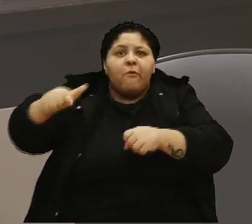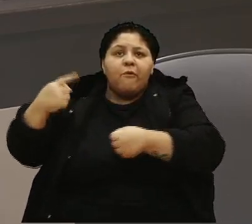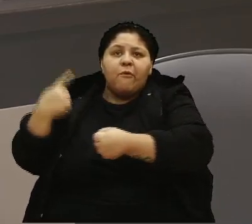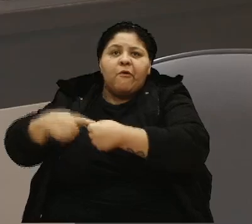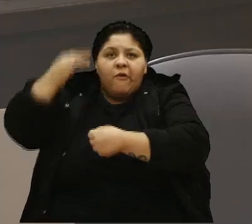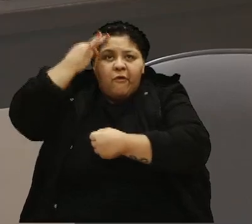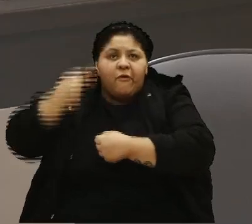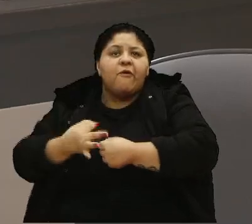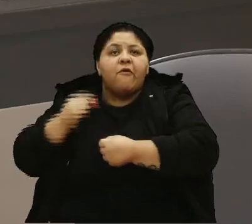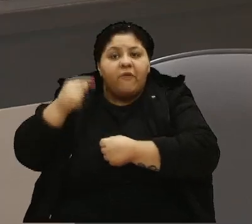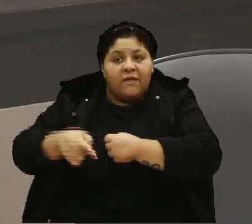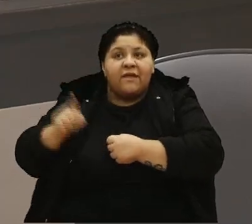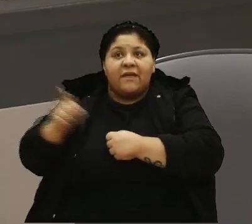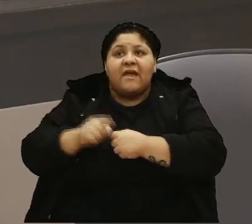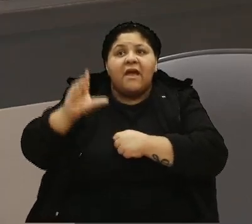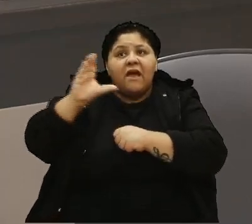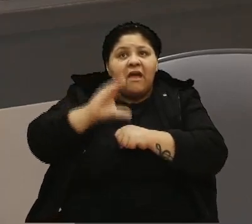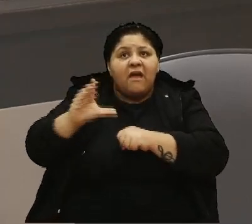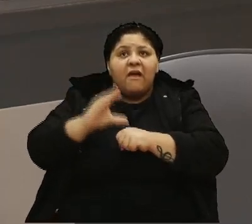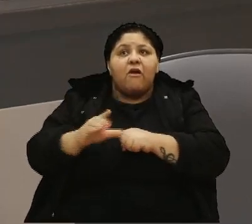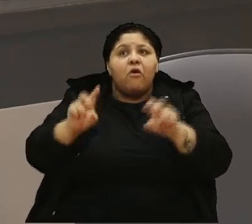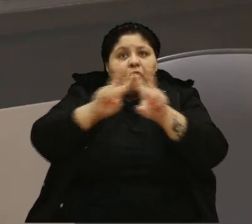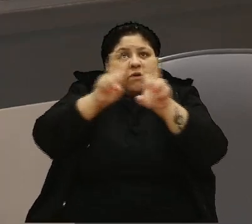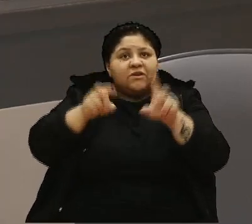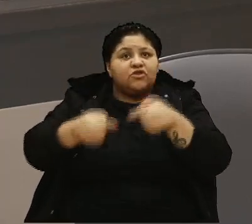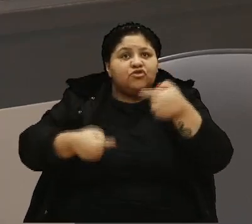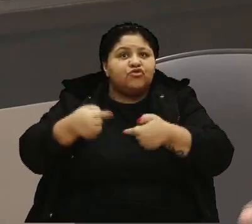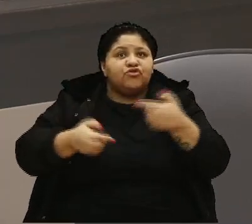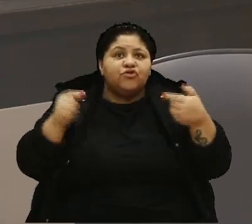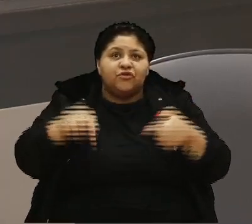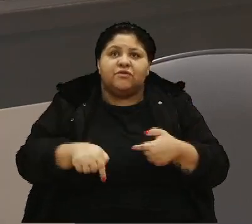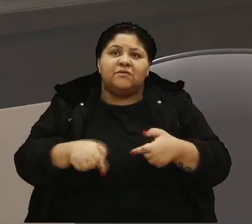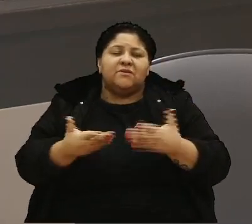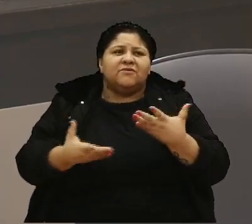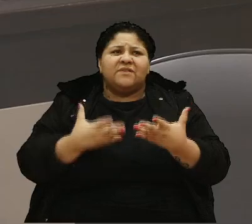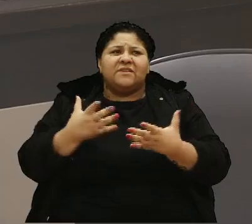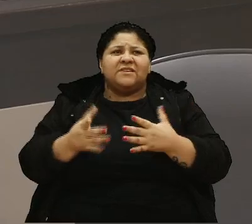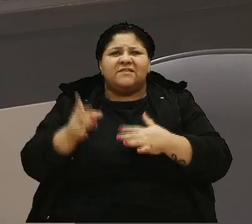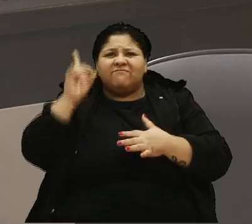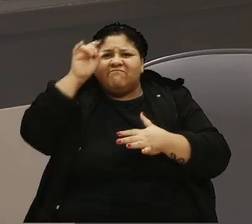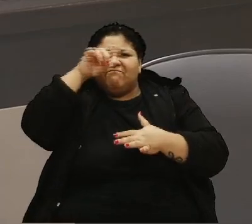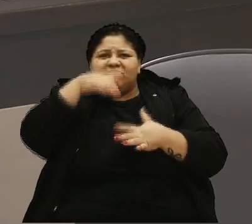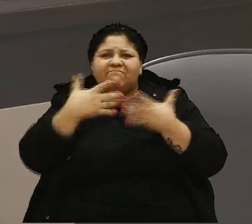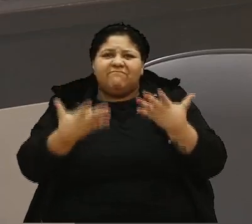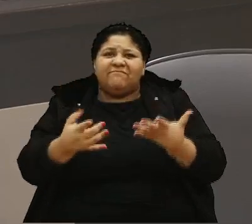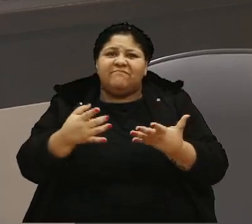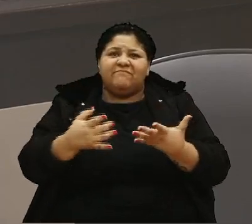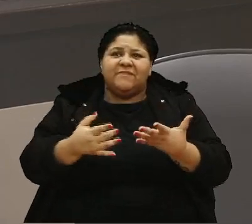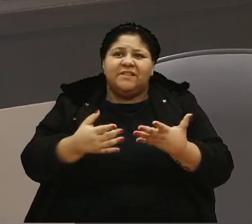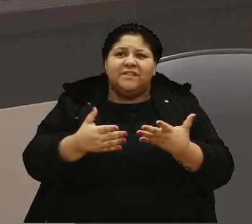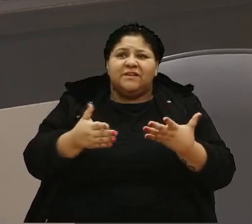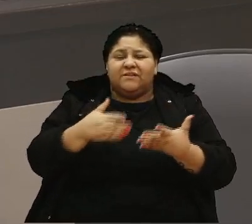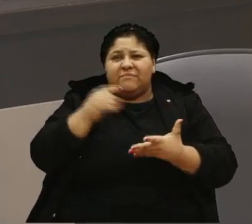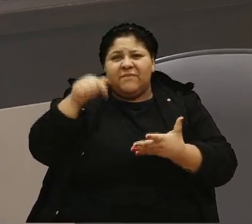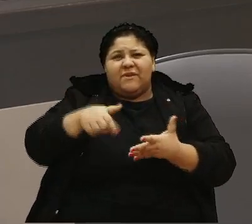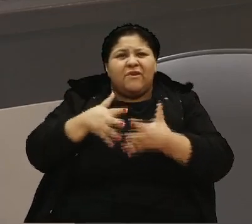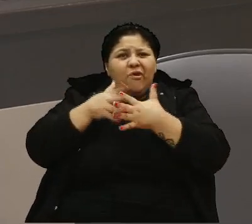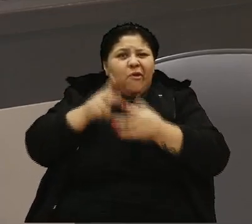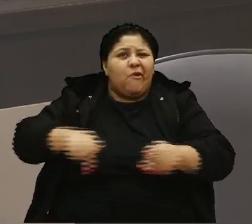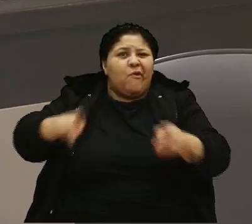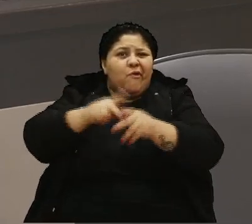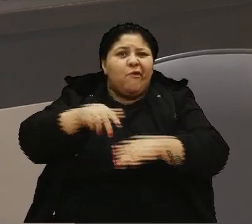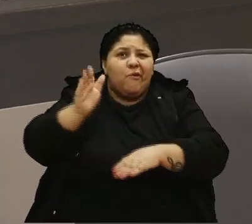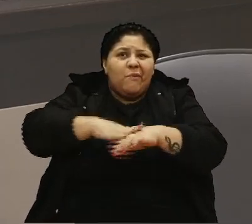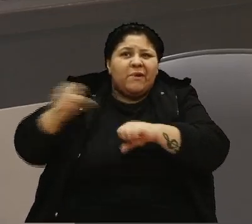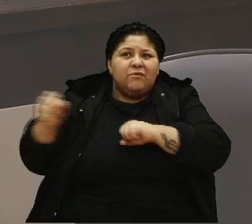entendem que é constitucional, às vezes, matéria que a gente está discutindo aqui. Então, fica muito subjetivo e no meio disso está o povo. Então, para mim aqui, quanto mais poder, melhor. A